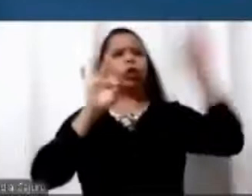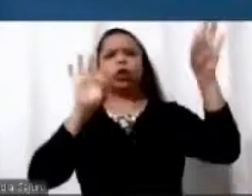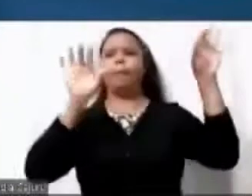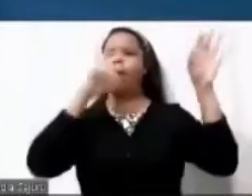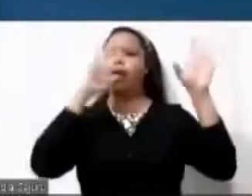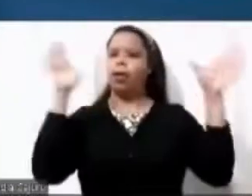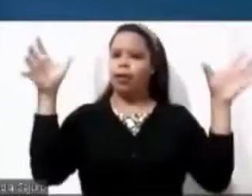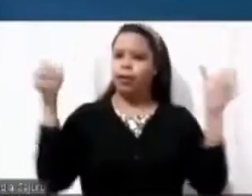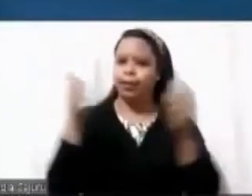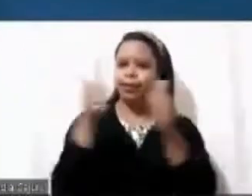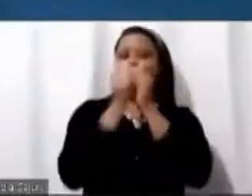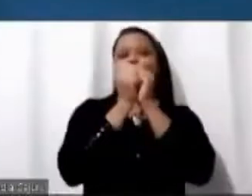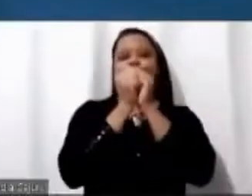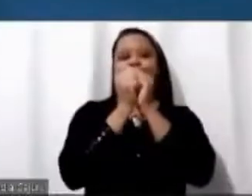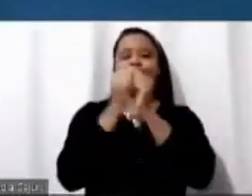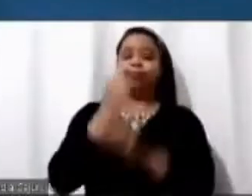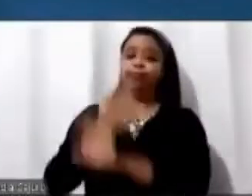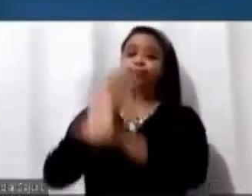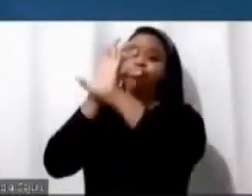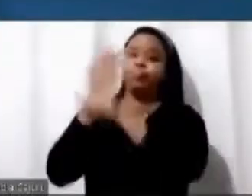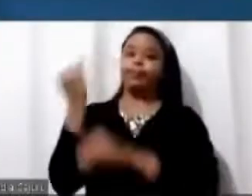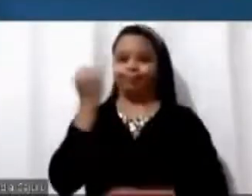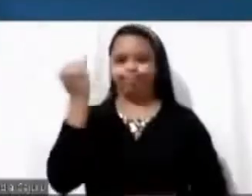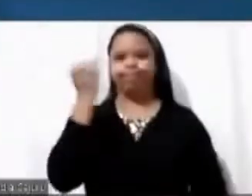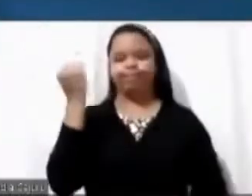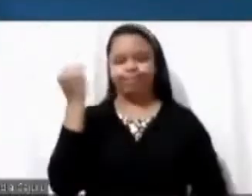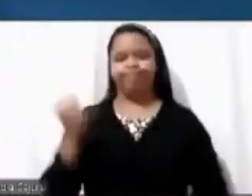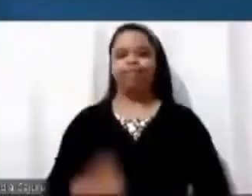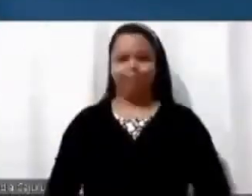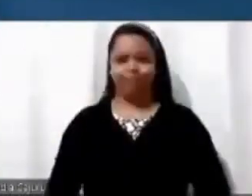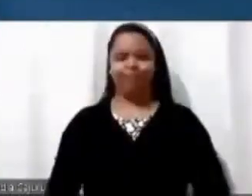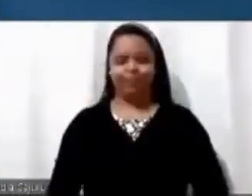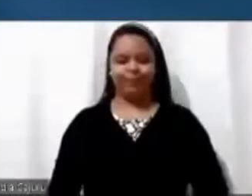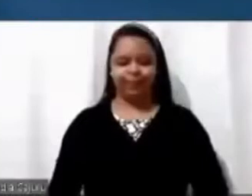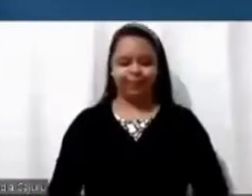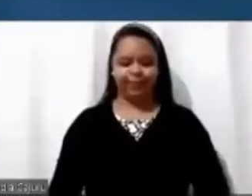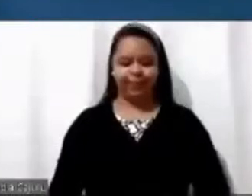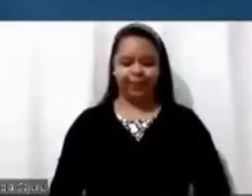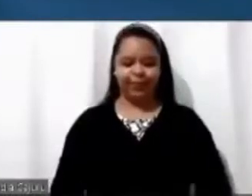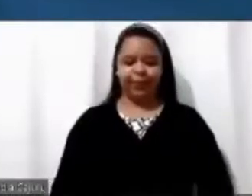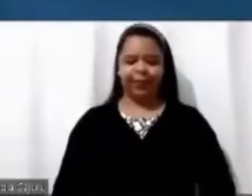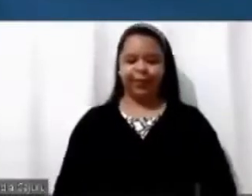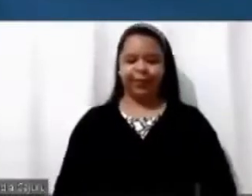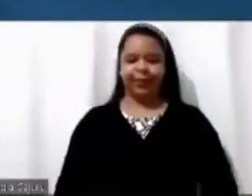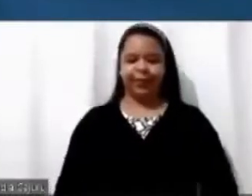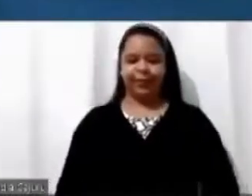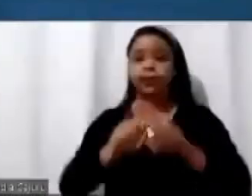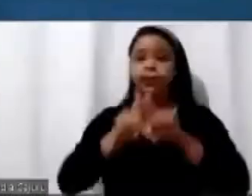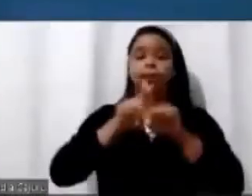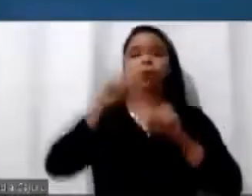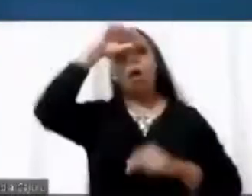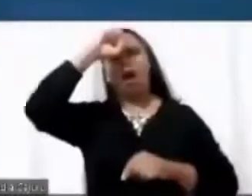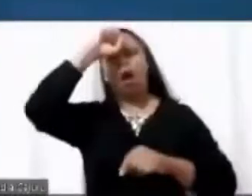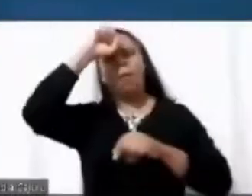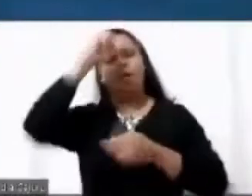especializar ainda mais essas questões virtuais e poder estar remotamente expandindo o conhecimento e também